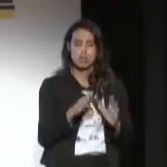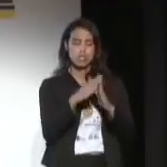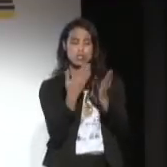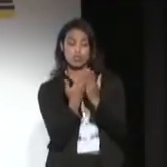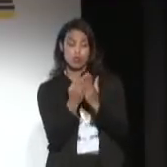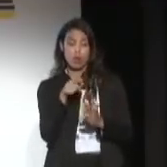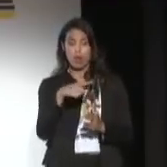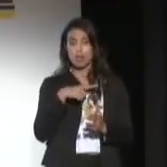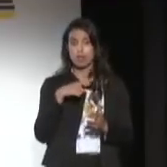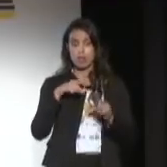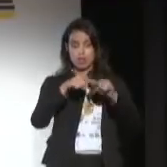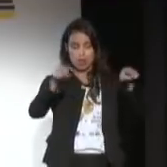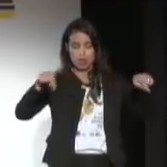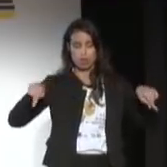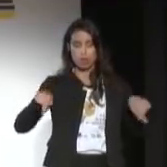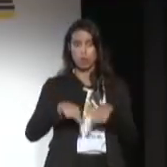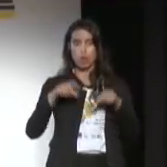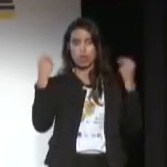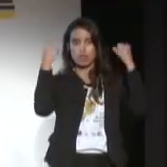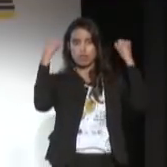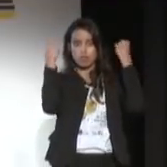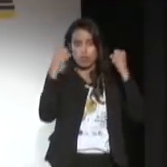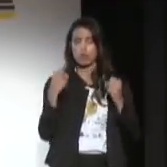têm uma quadra de esporte? Quantas são?